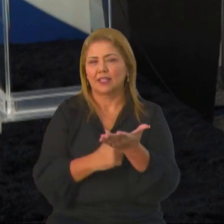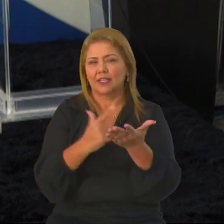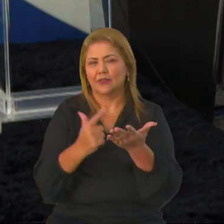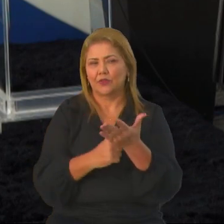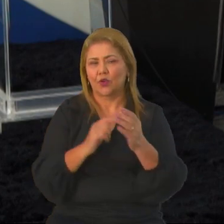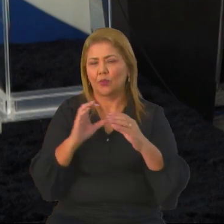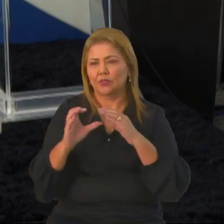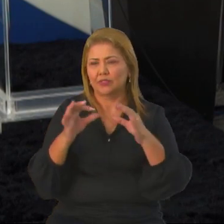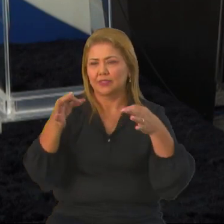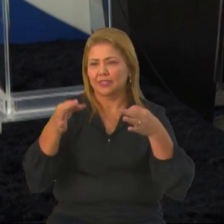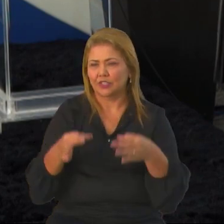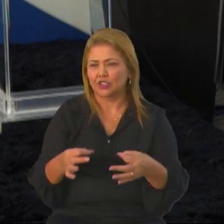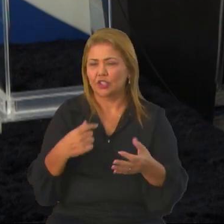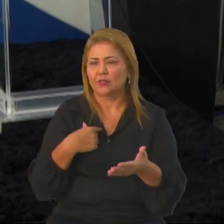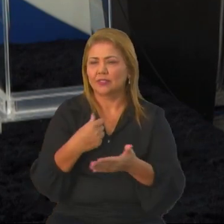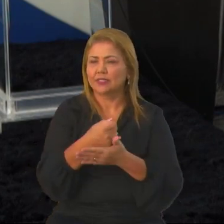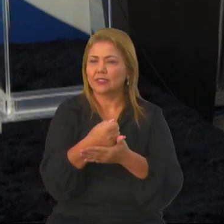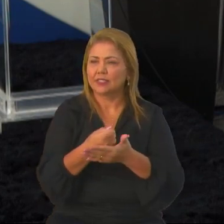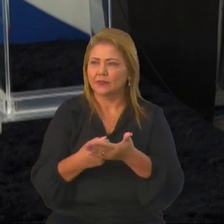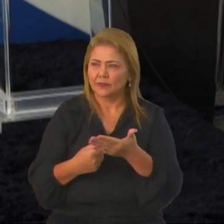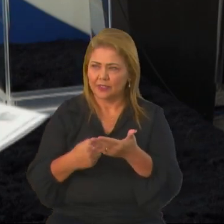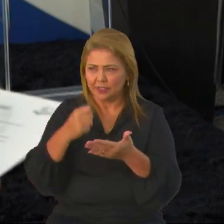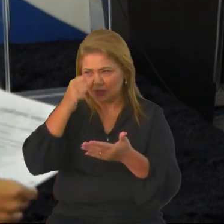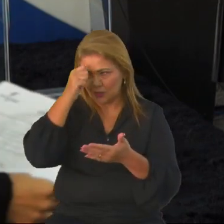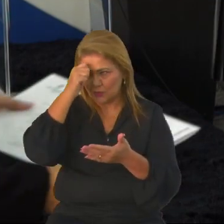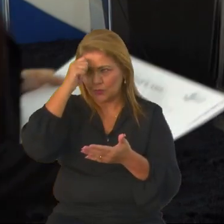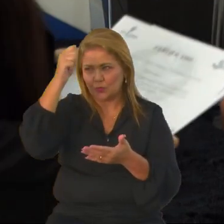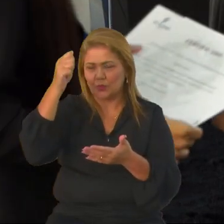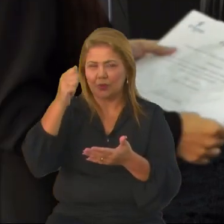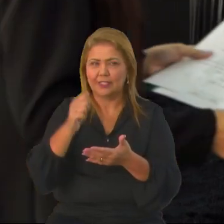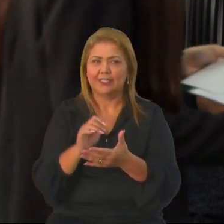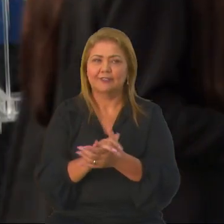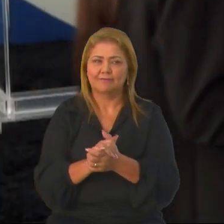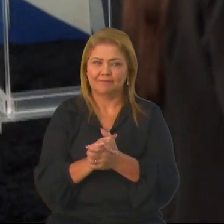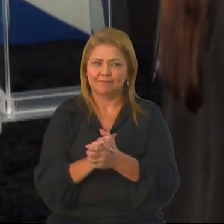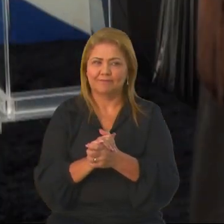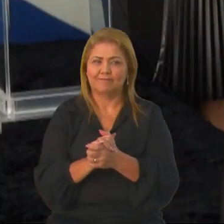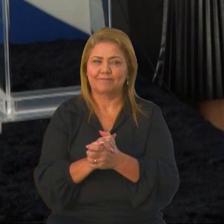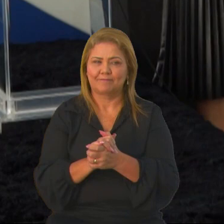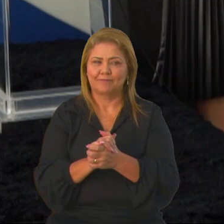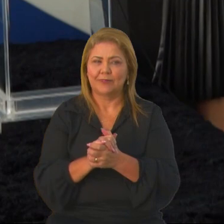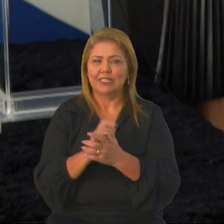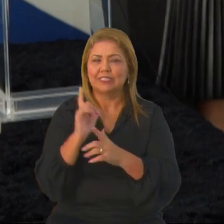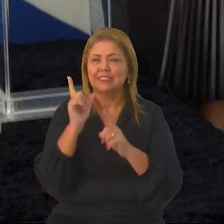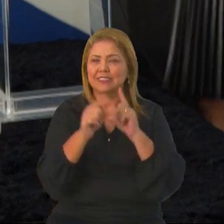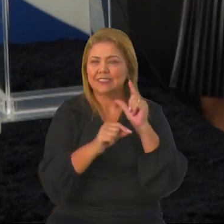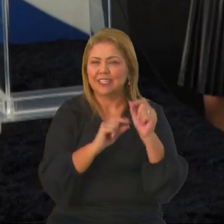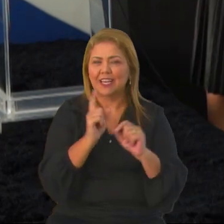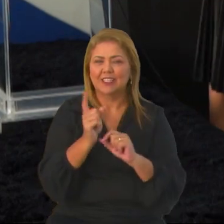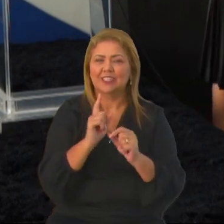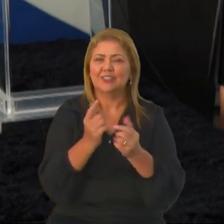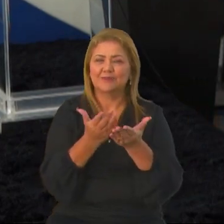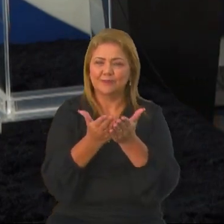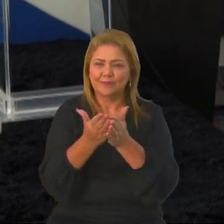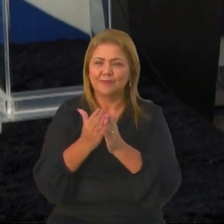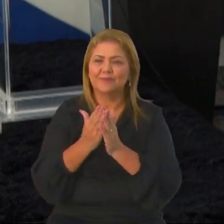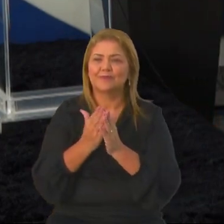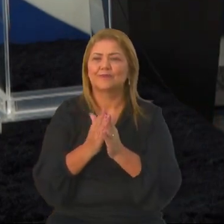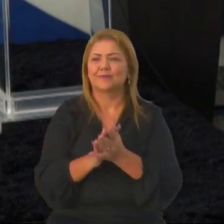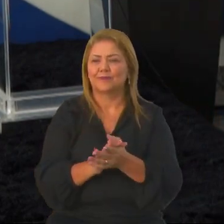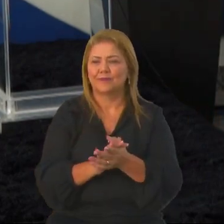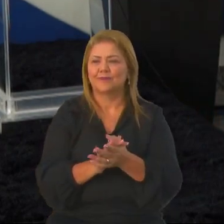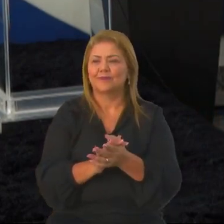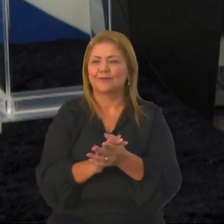Comunicação Assertiva, que eu escrevi. Então, não saiam, por gentileza, até